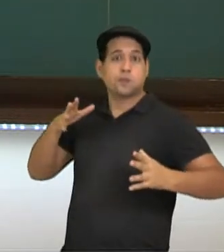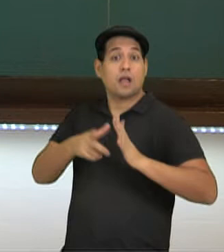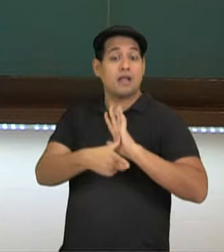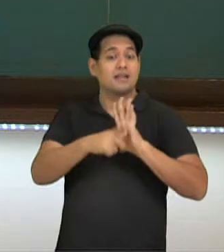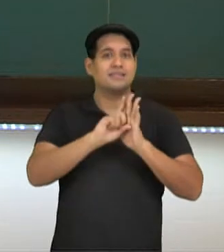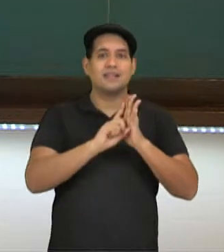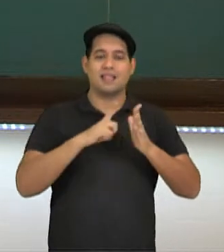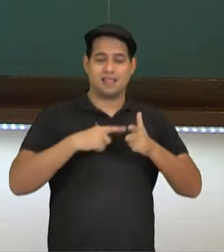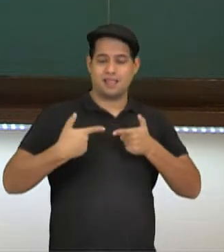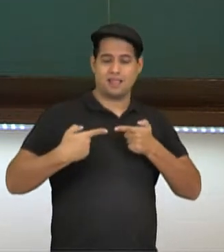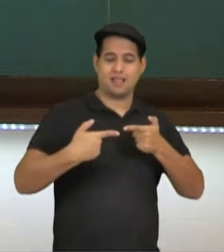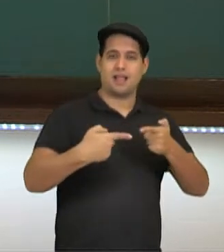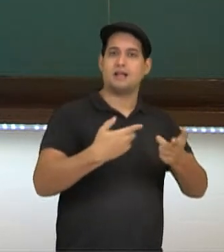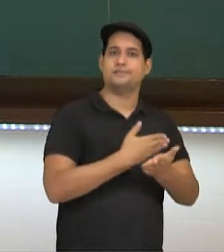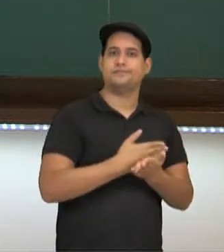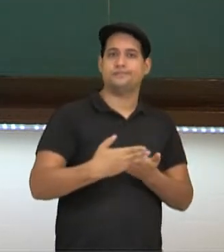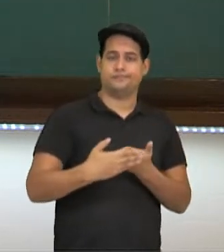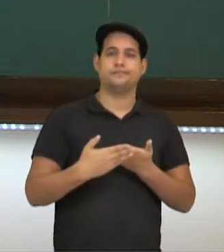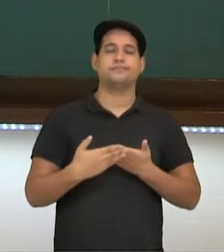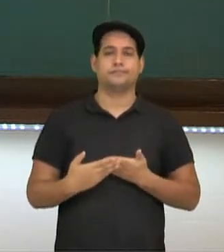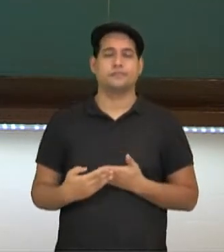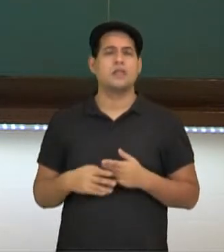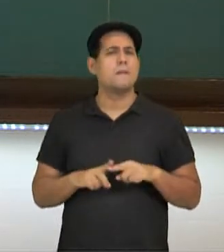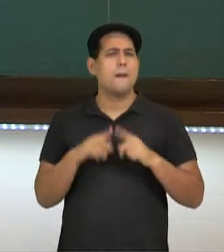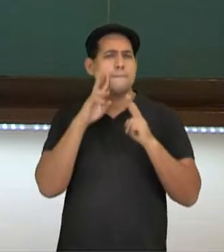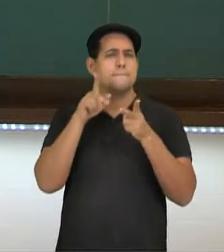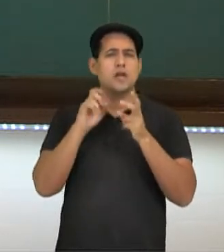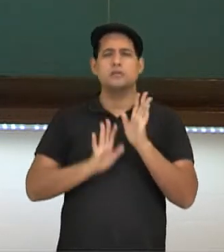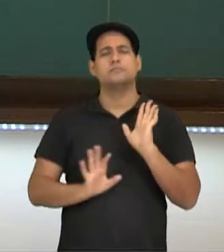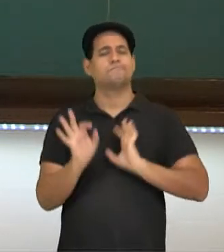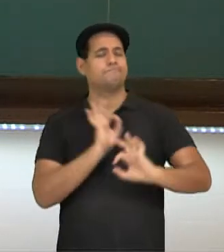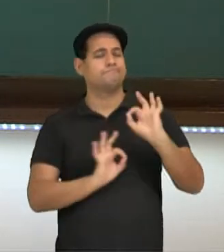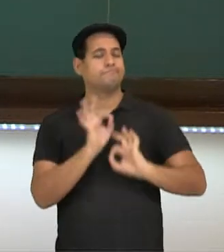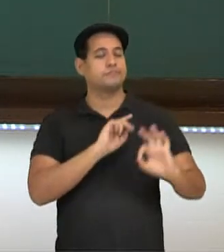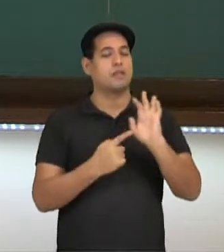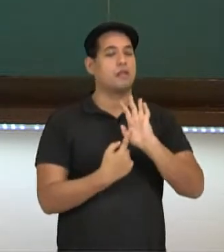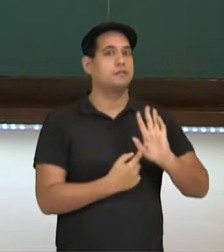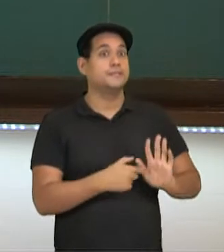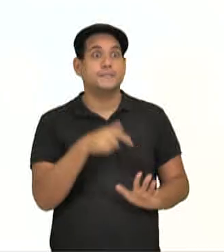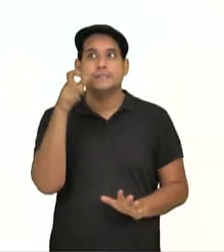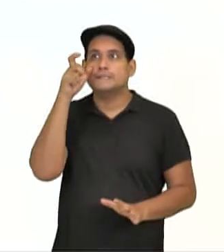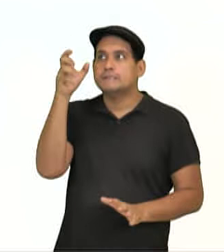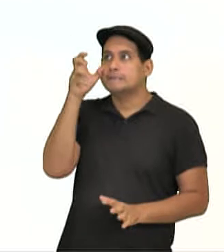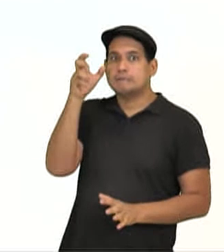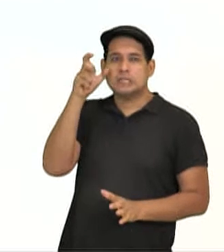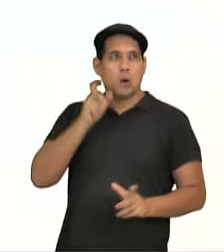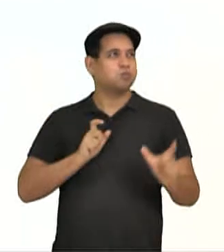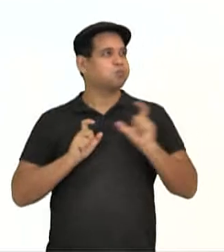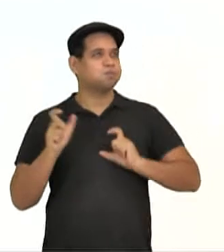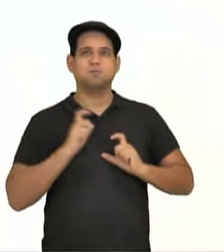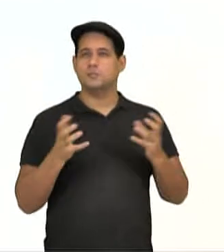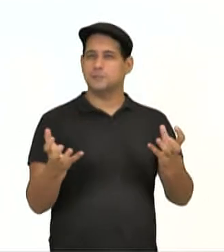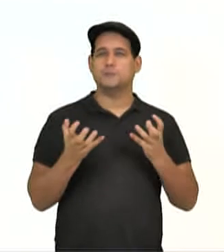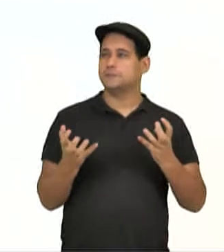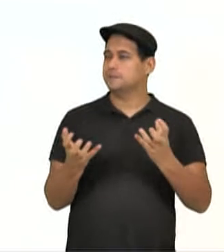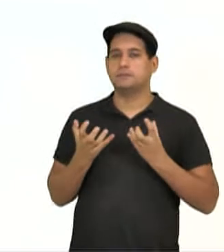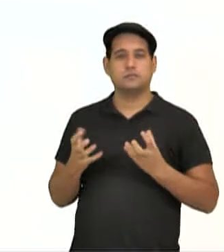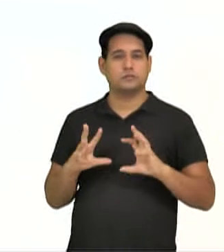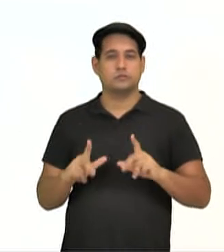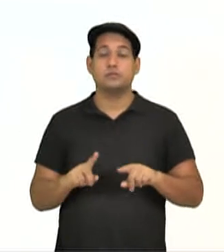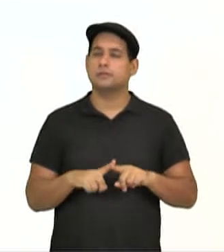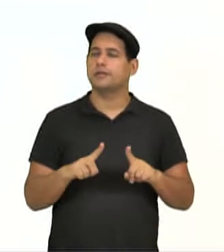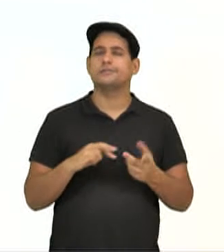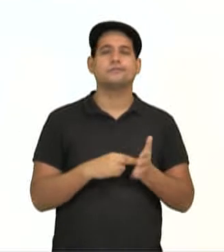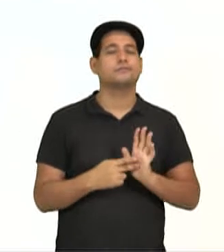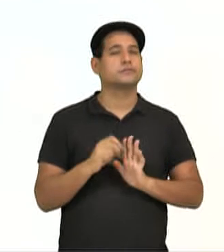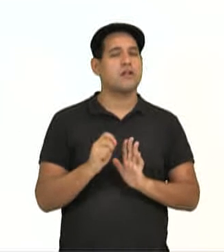guerra ter início. Então, veja como ela já estava se preparando e já mostrava suas ambições, já mostrava suas garras. Isso vai levar,